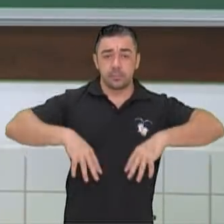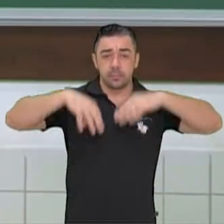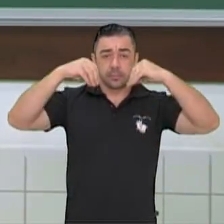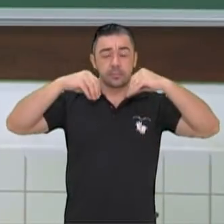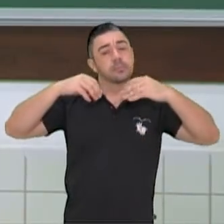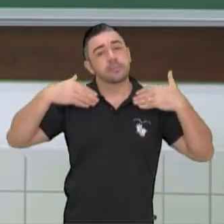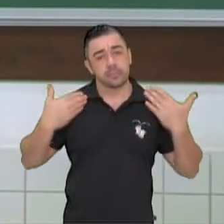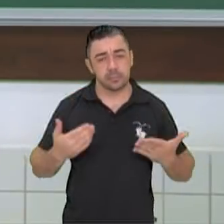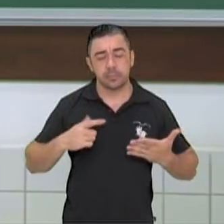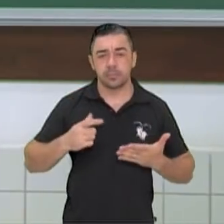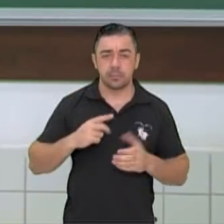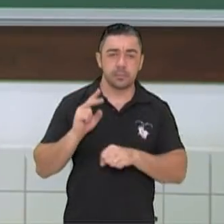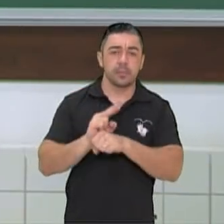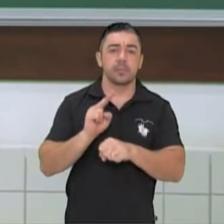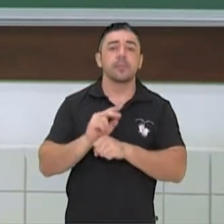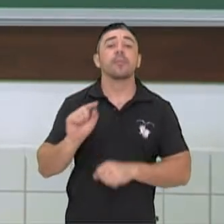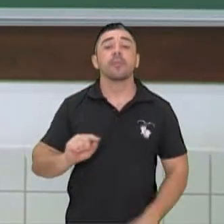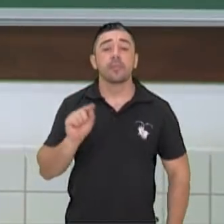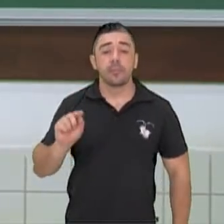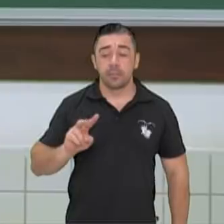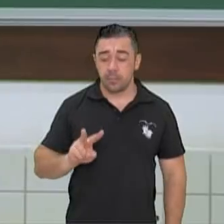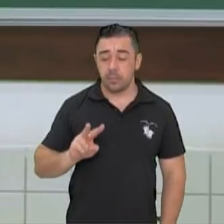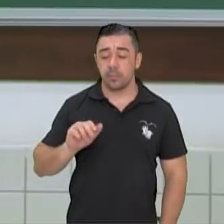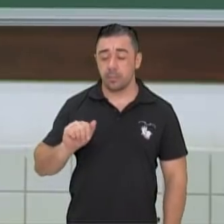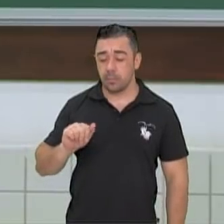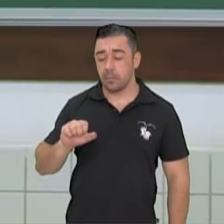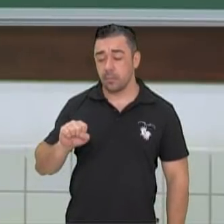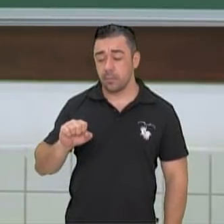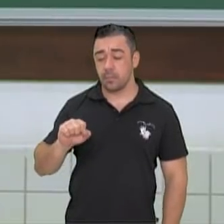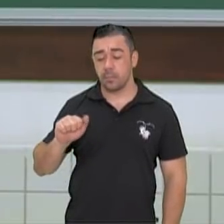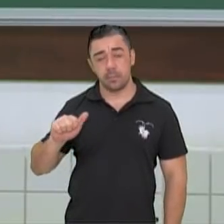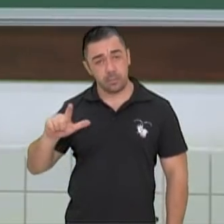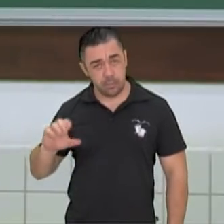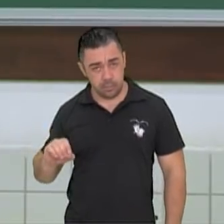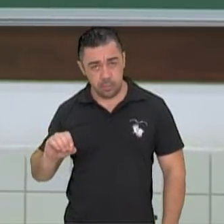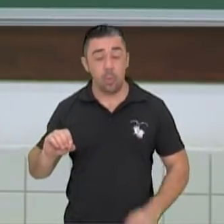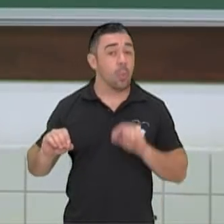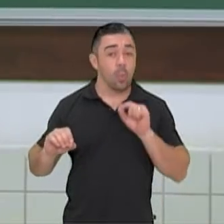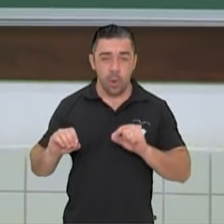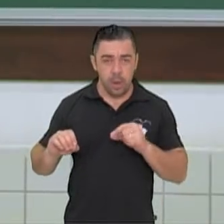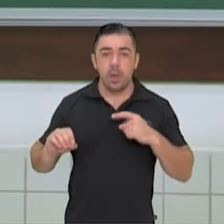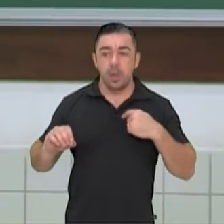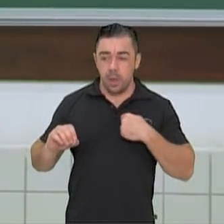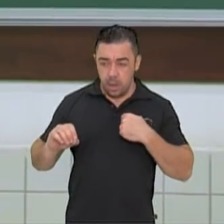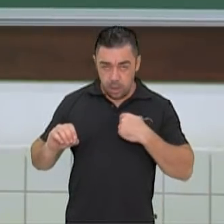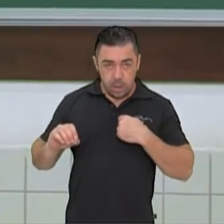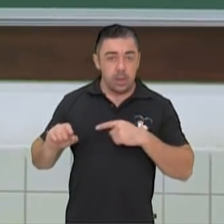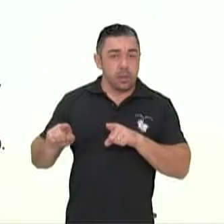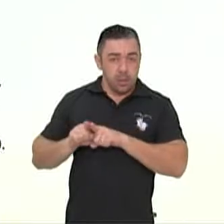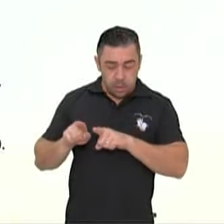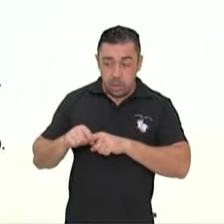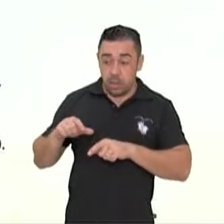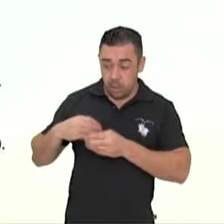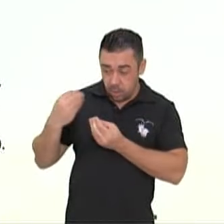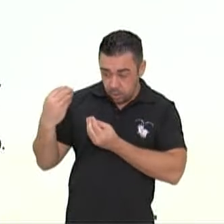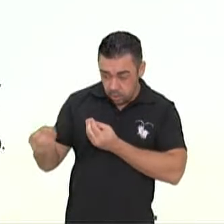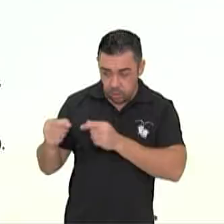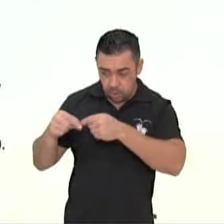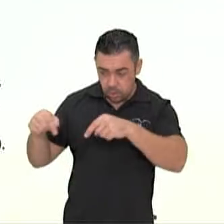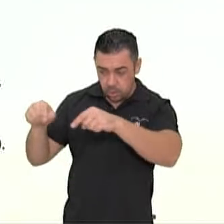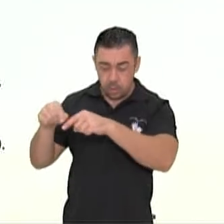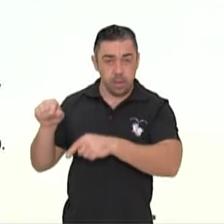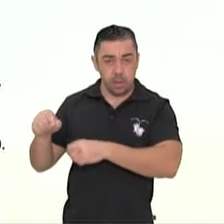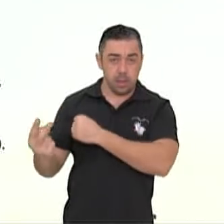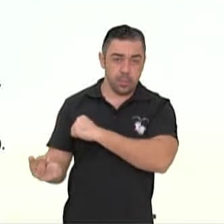proteção? Os vassalos, que tem outros nobres que estão trabalhando nos feudos dele, que vai lá para proteger o seu